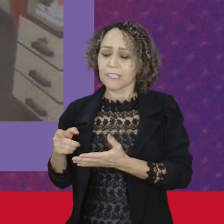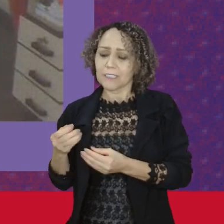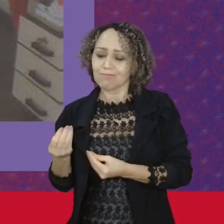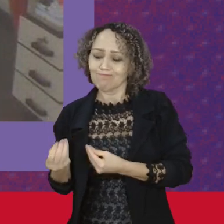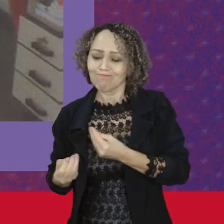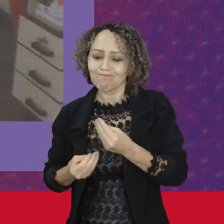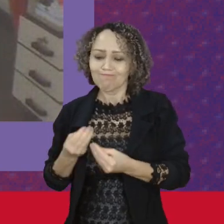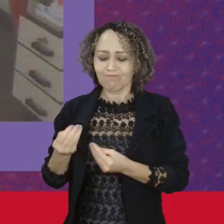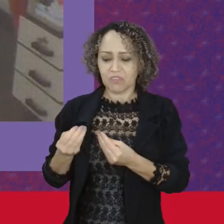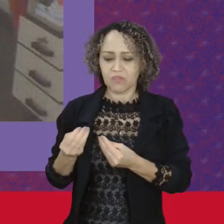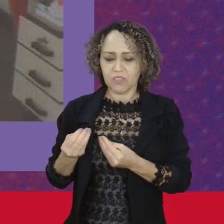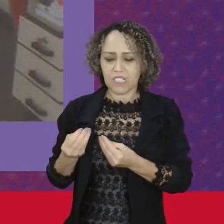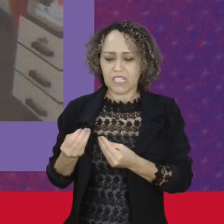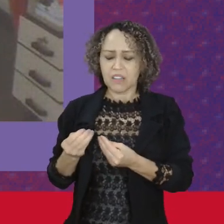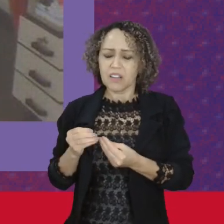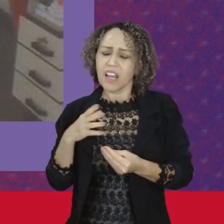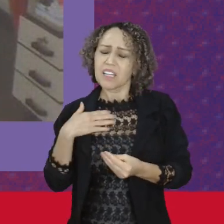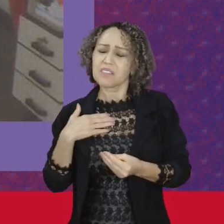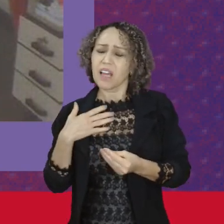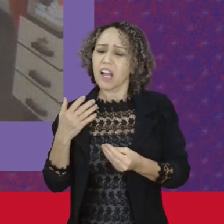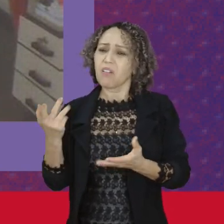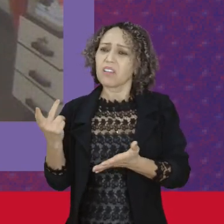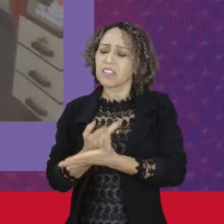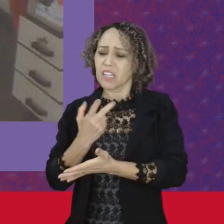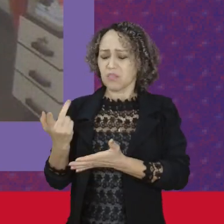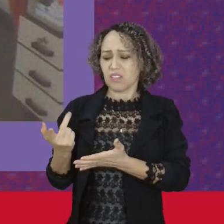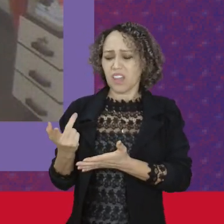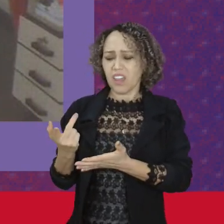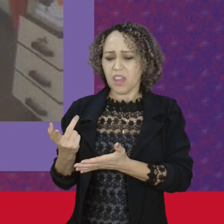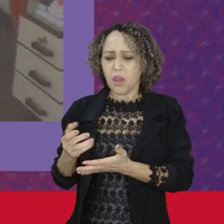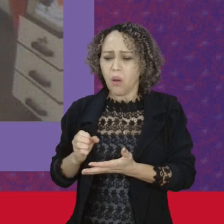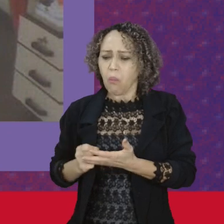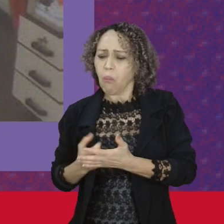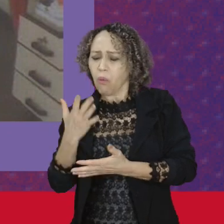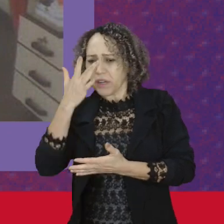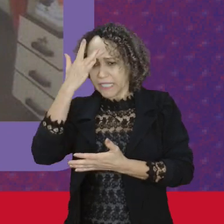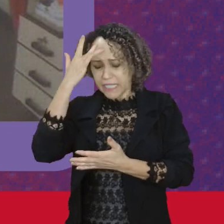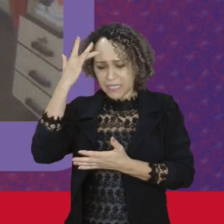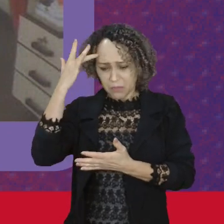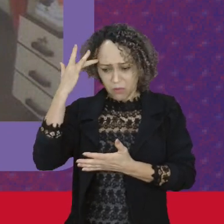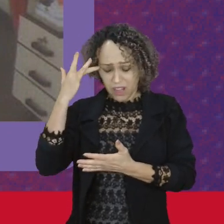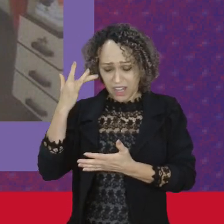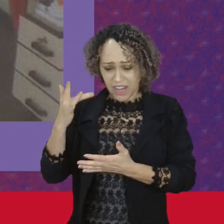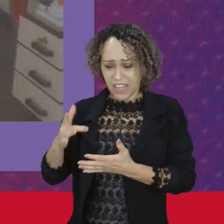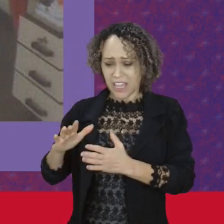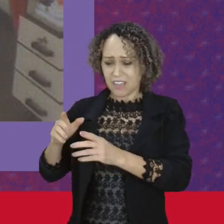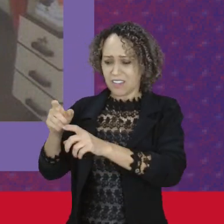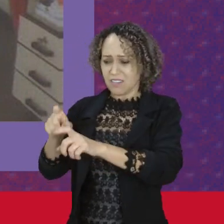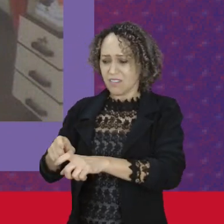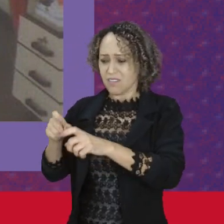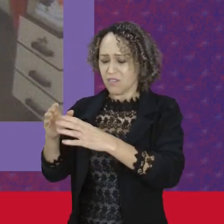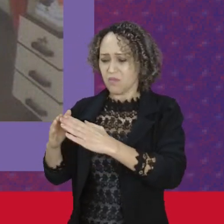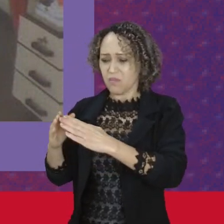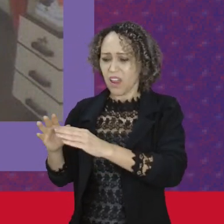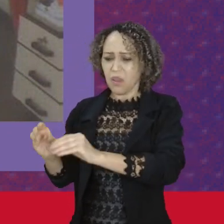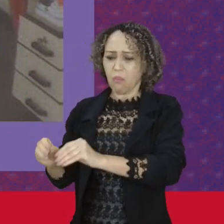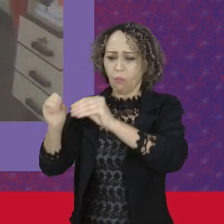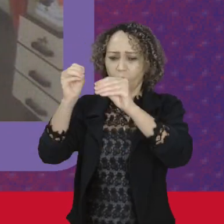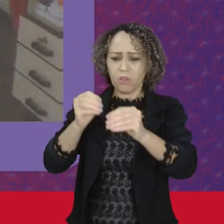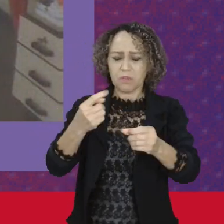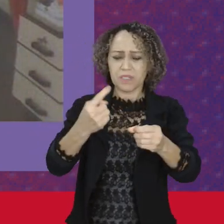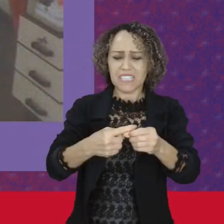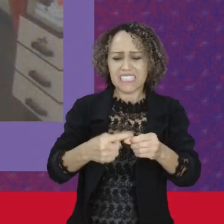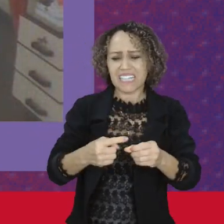criadas periferias, muitas mulheres vão ter uma mudança radical nas suas relações